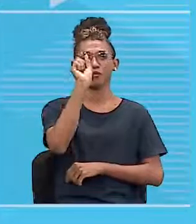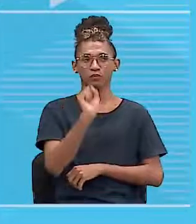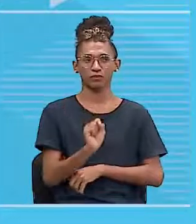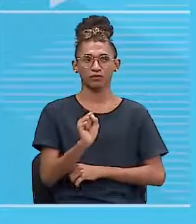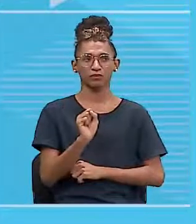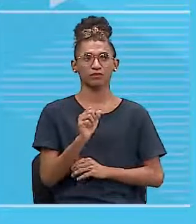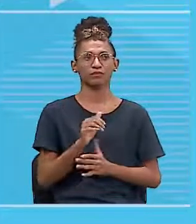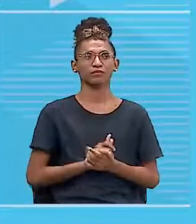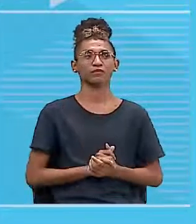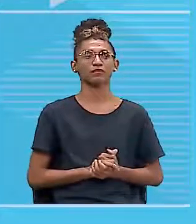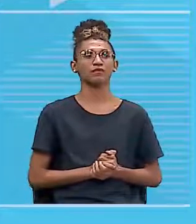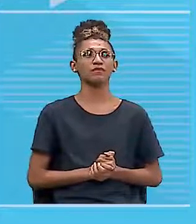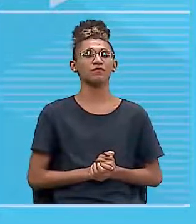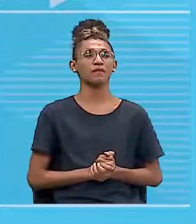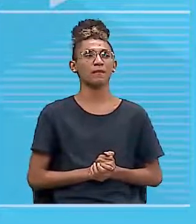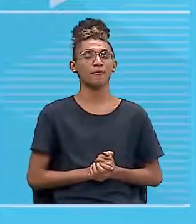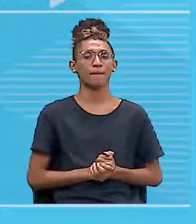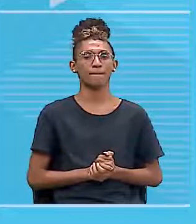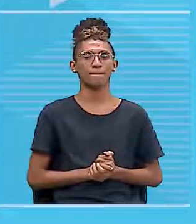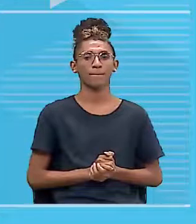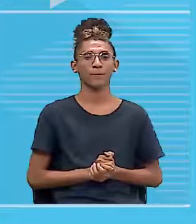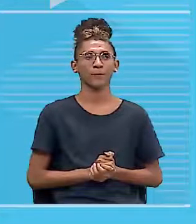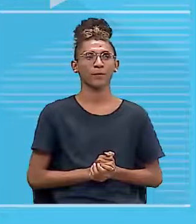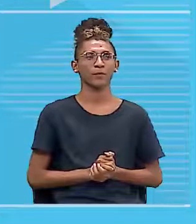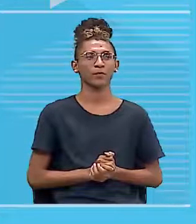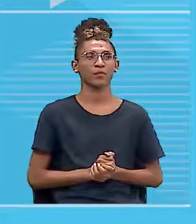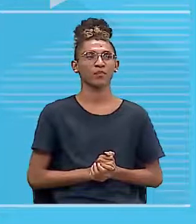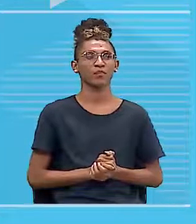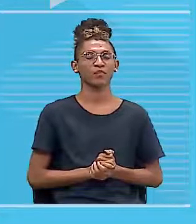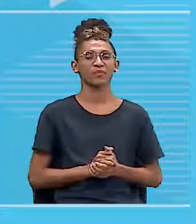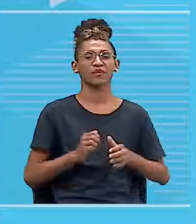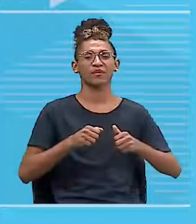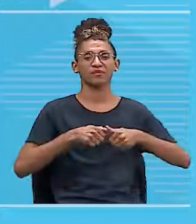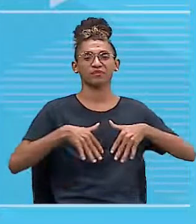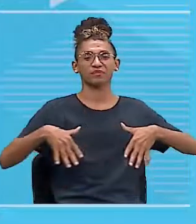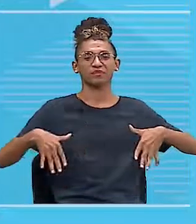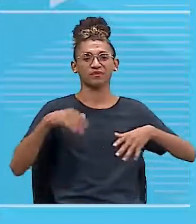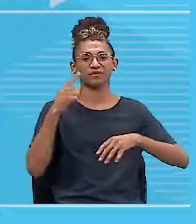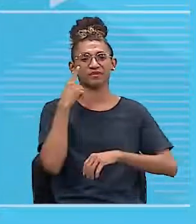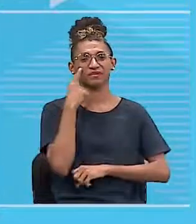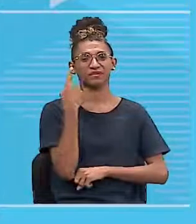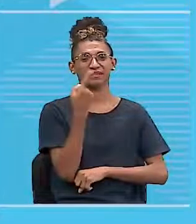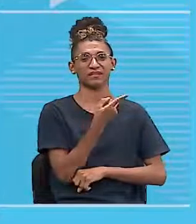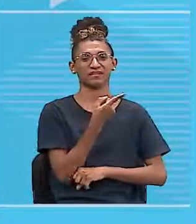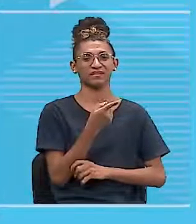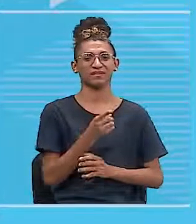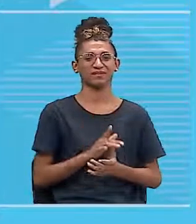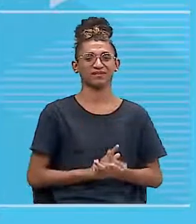observarem o que é centros vamos dividir o mapa beber logo a vida alheia